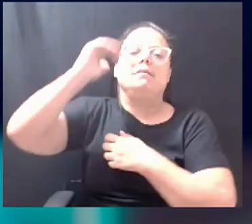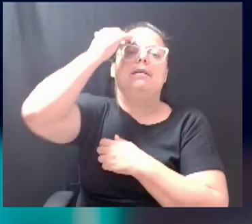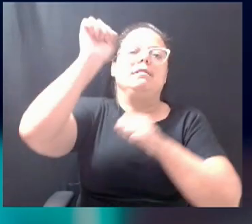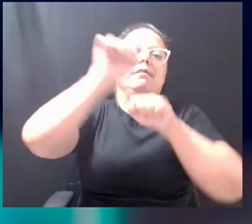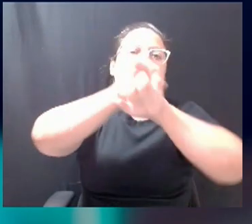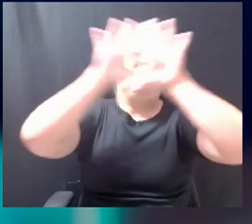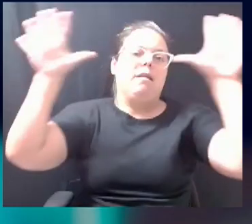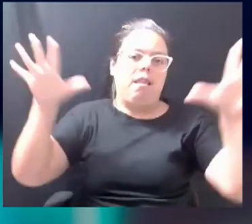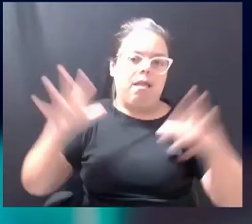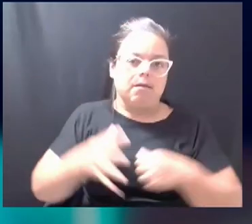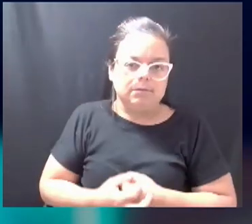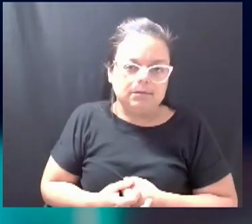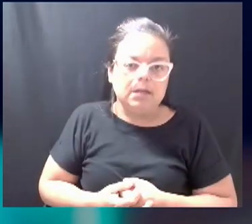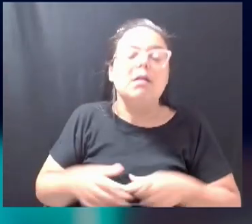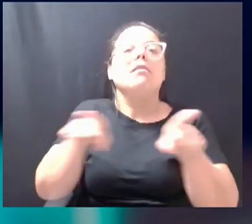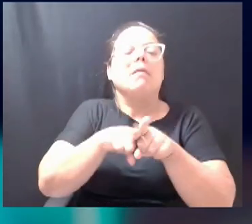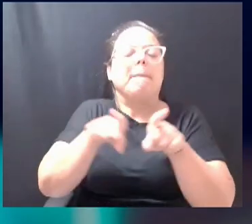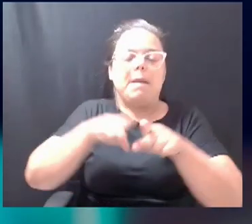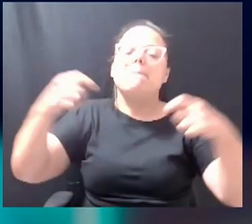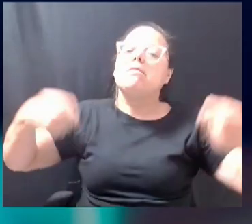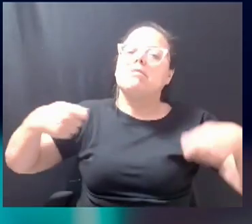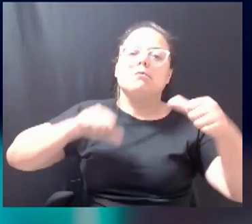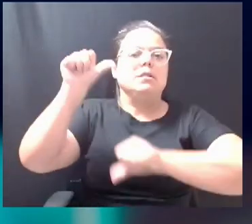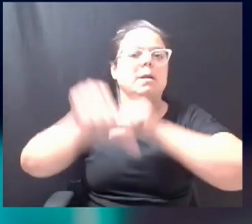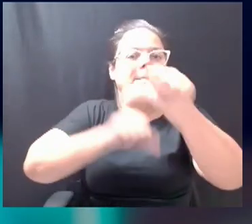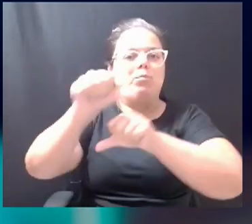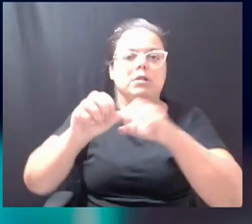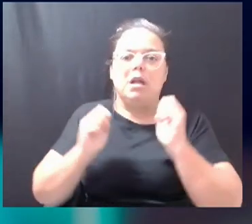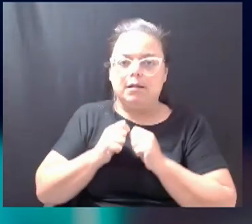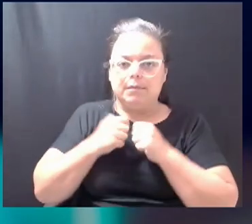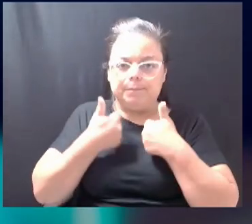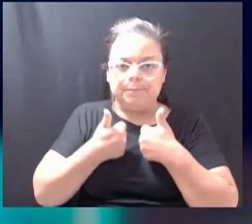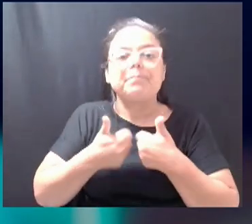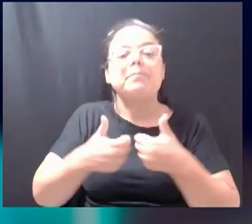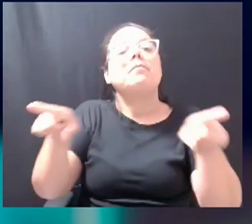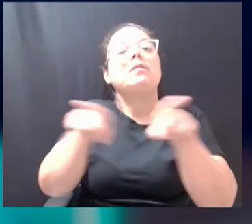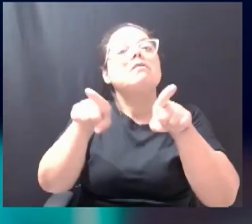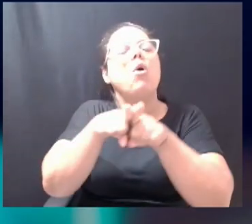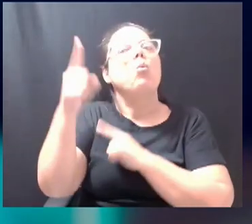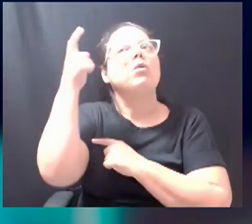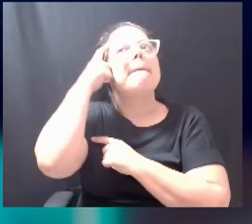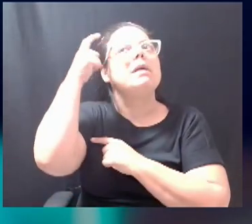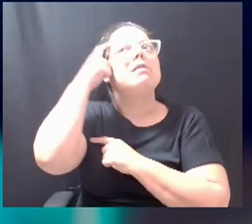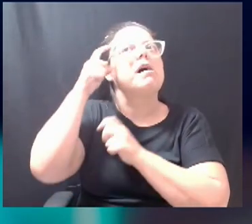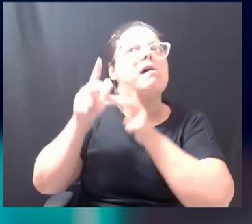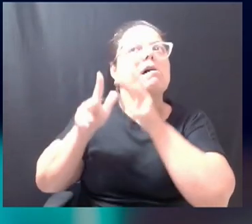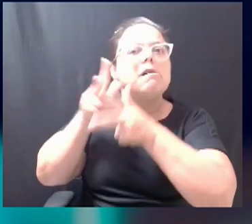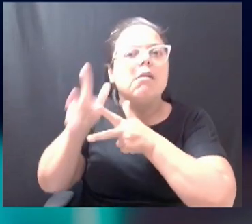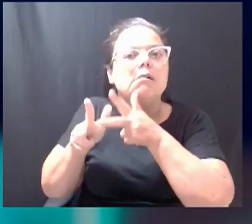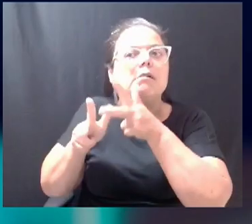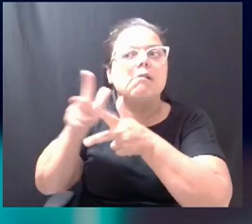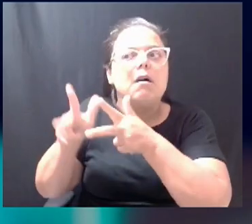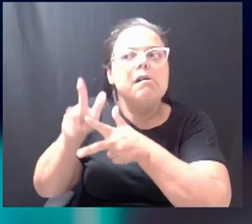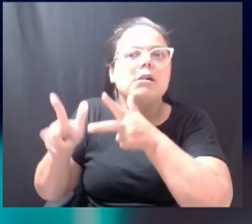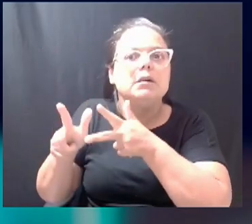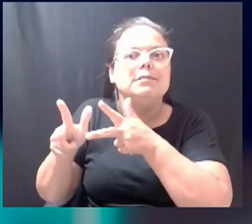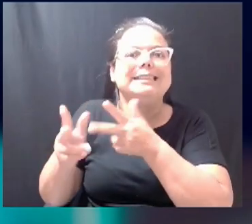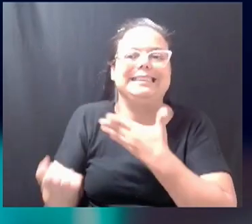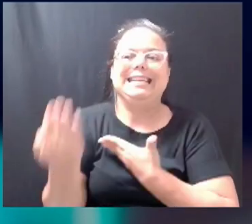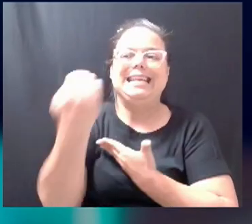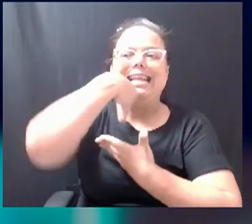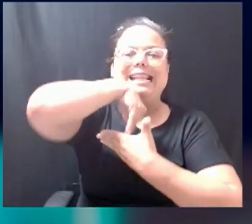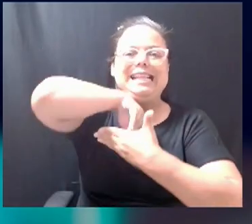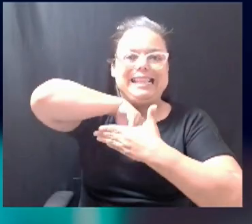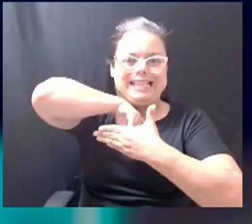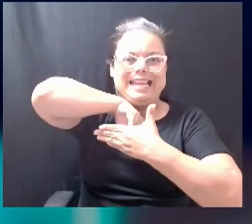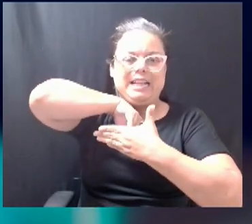precisa mudar. Tá bom? E aí, quando a gente pensa na gagueira, na questão dos órgãos de saúde, a gente vê que